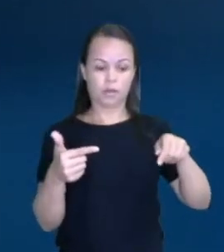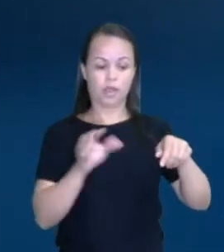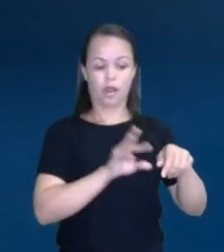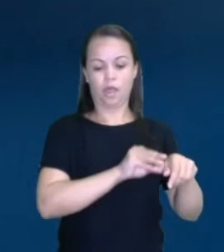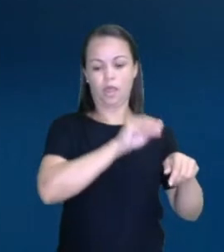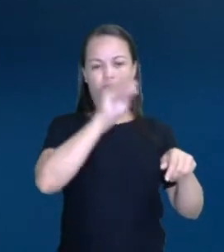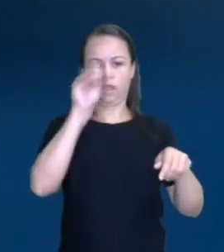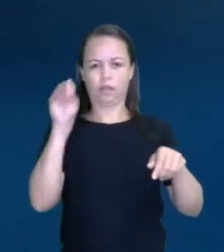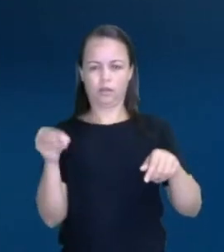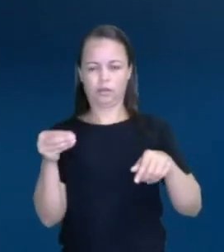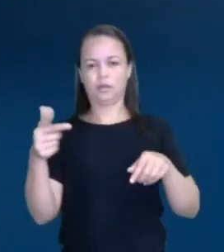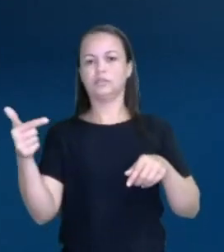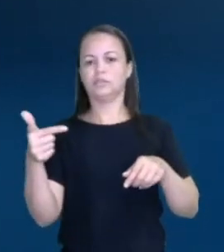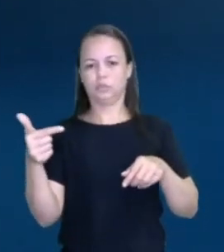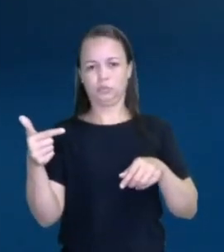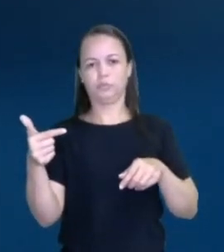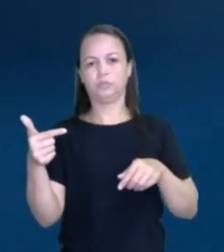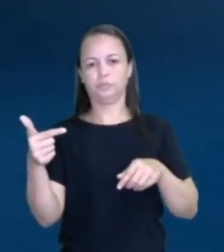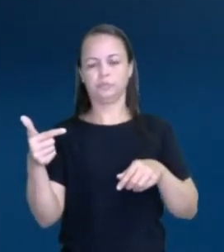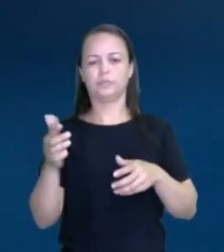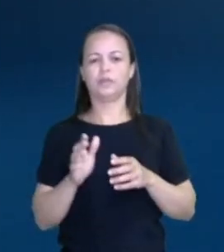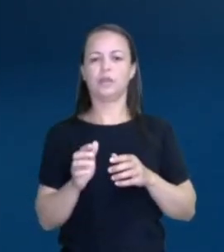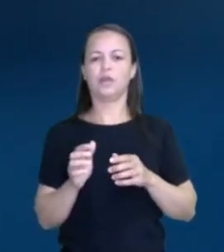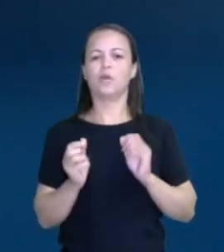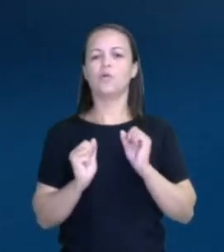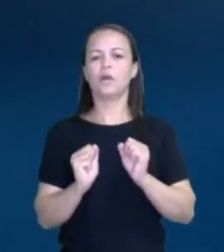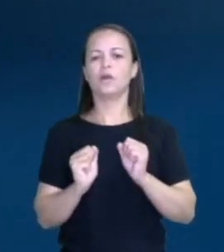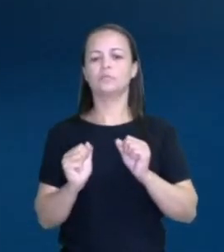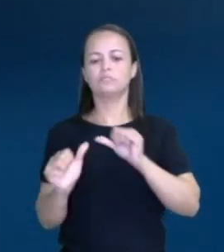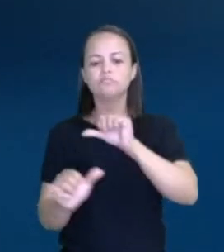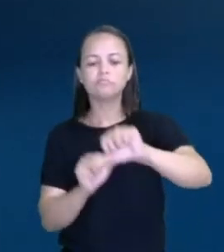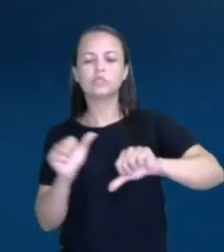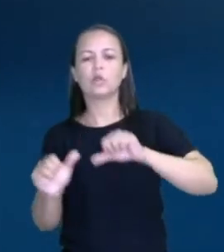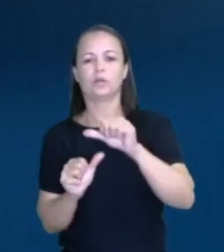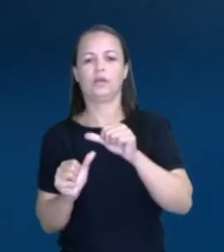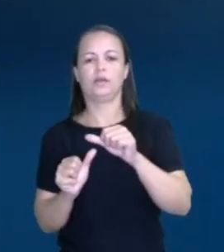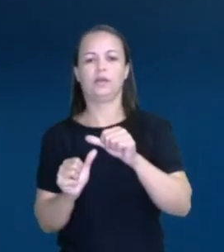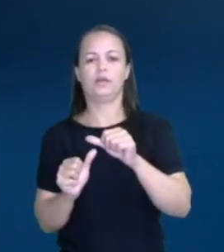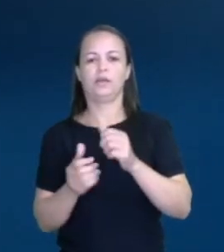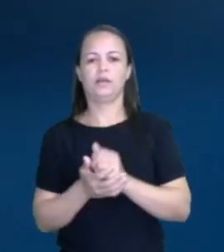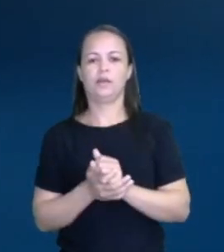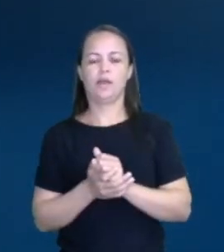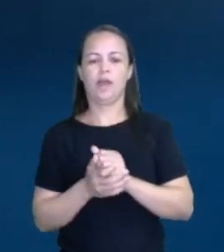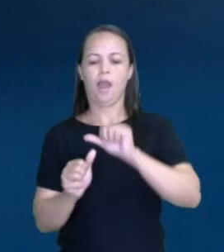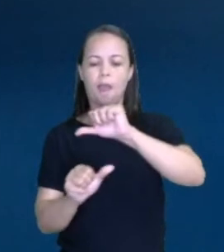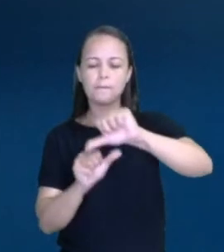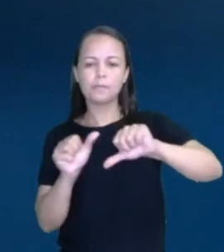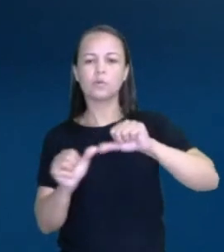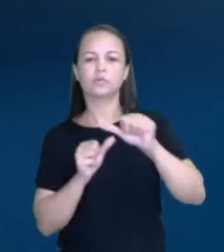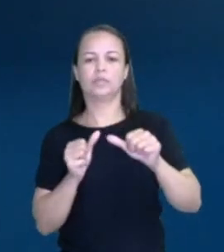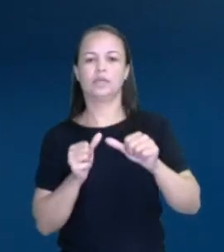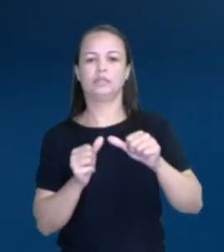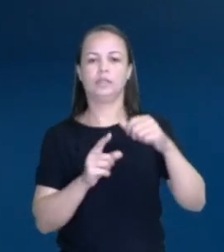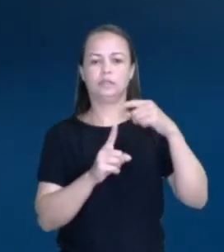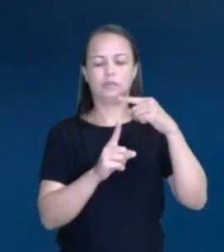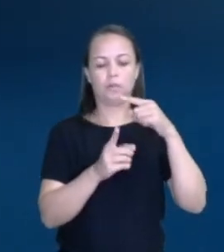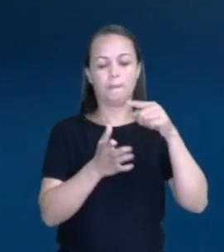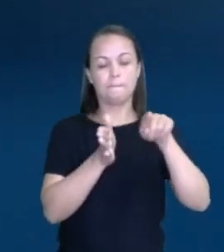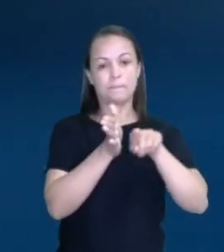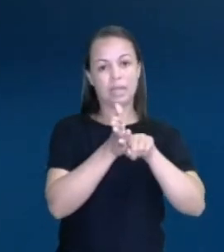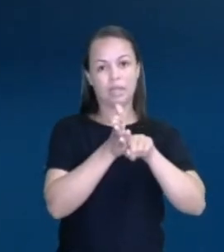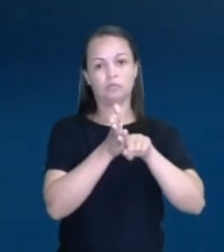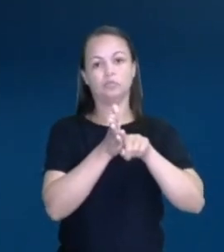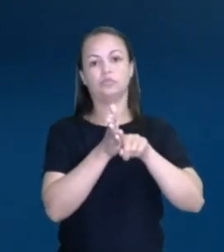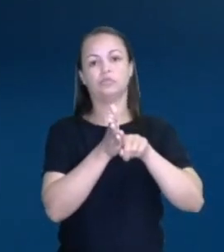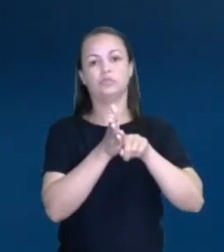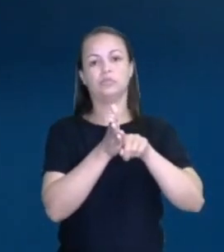jogar ele para o segundo, trocar de lado. Qual é o preço dessa troca? A mudança de sinal. Aqui menos 2 passa